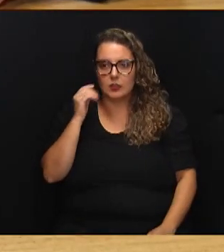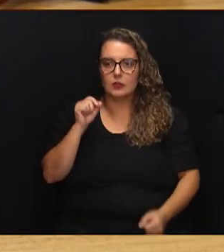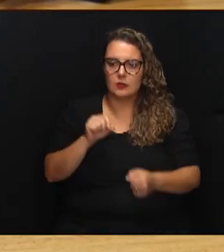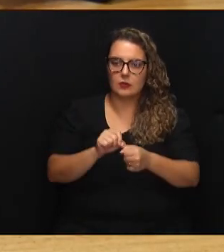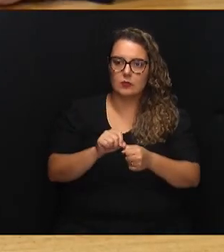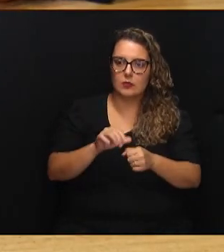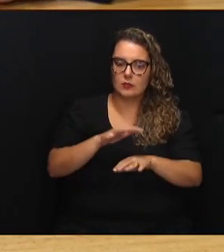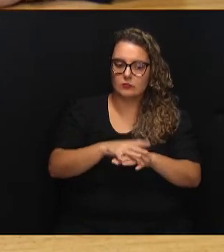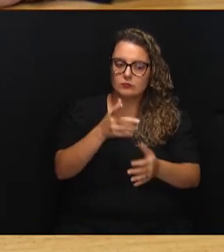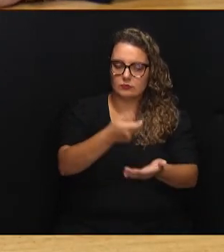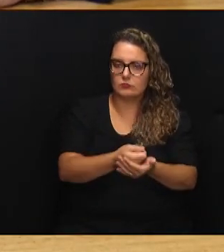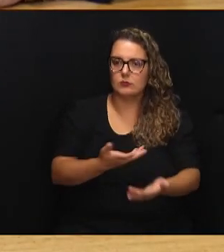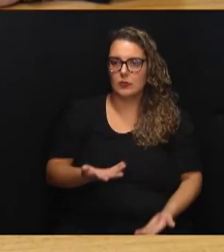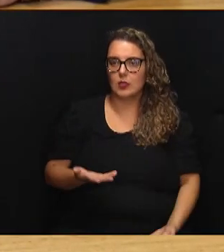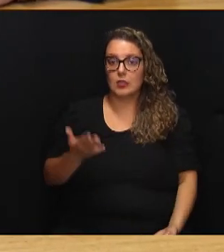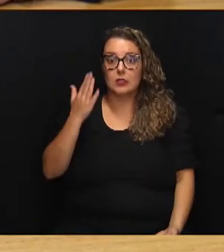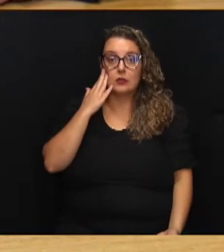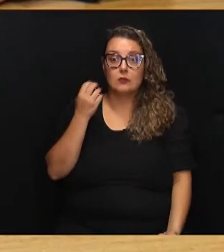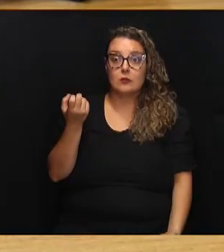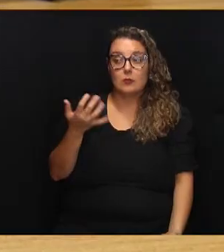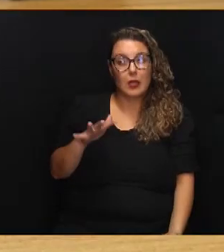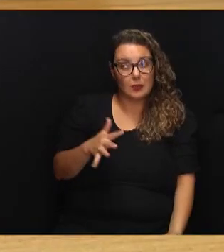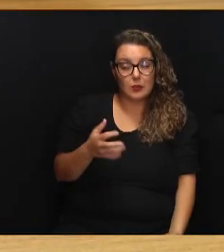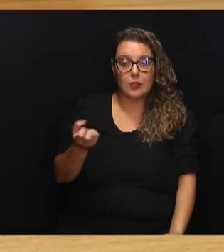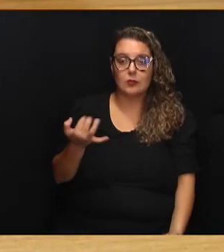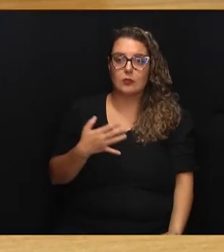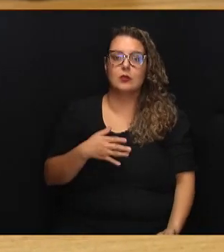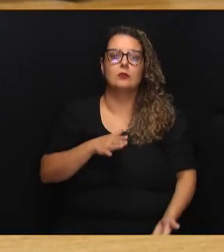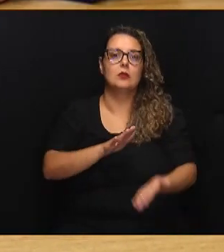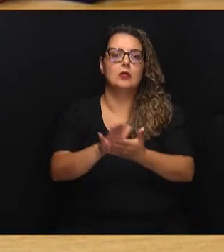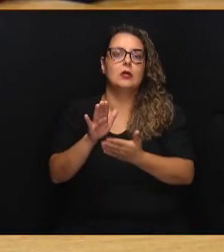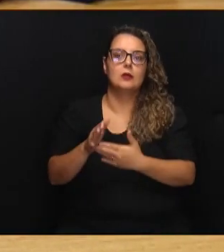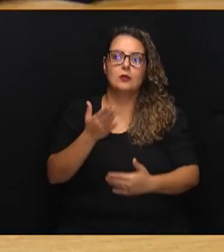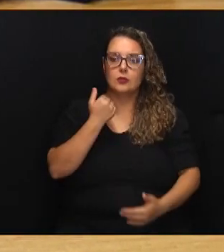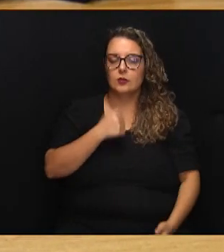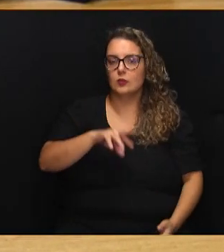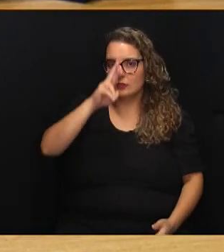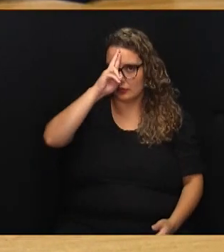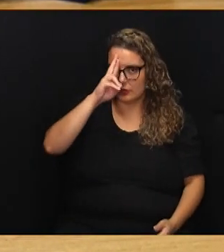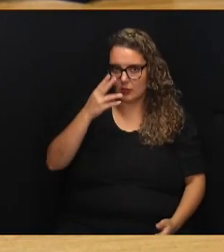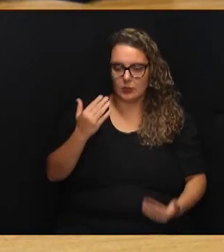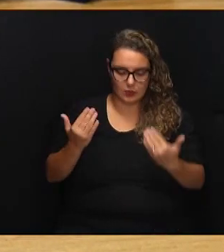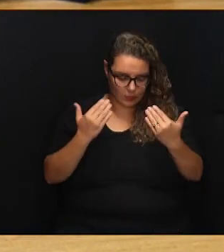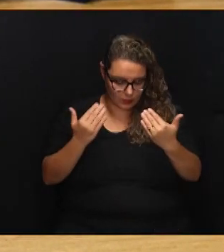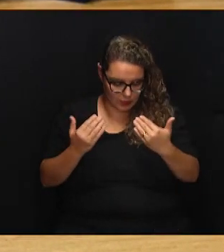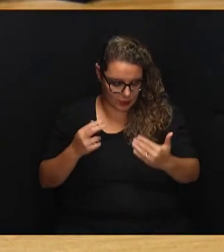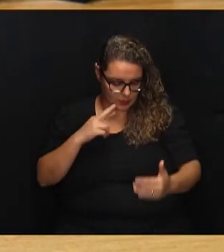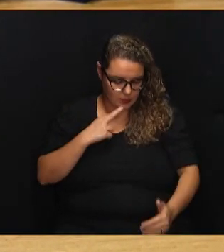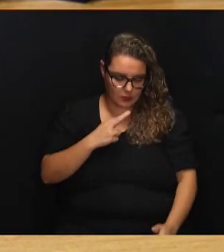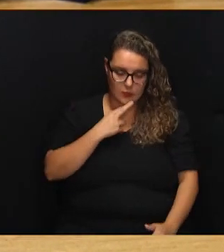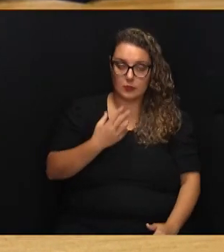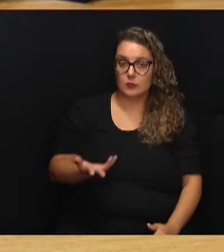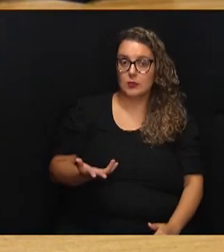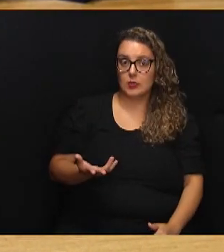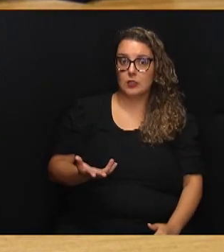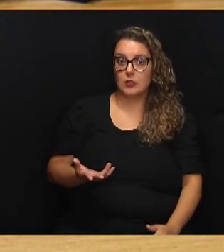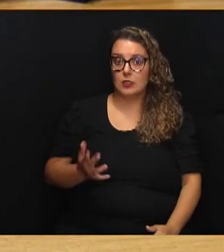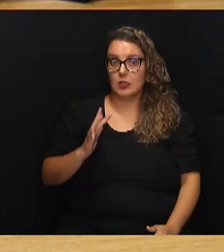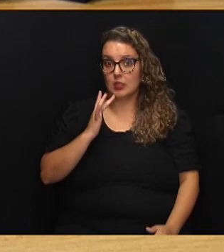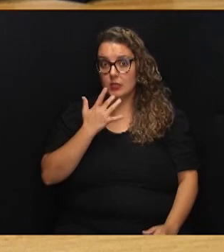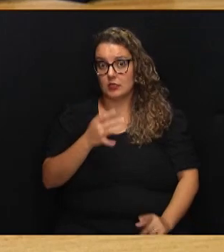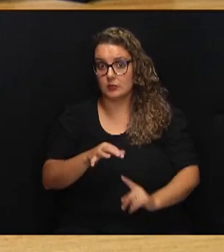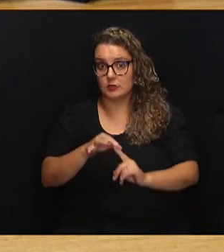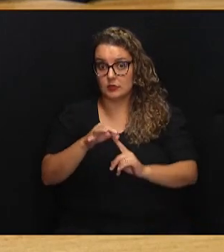você souber mais ou menos quanto você vai gastar no seu almoço, fazer a comparação com comer no restaurante. Esses privilégios, assim,